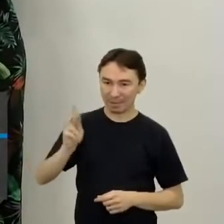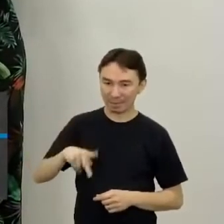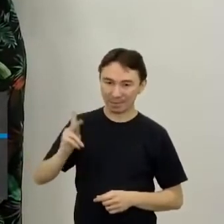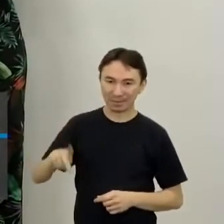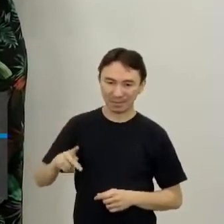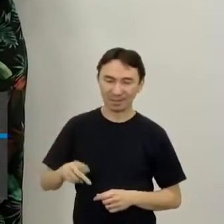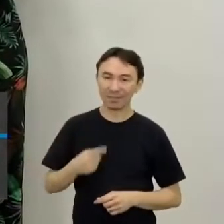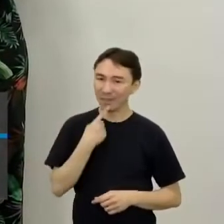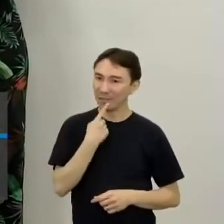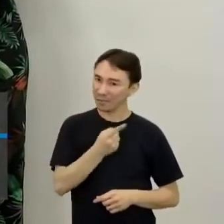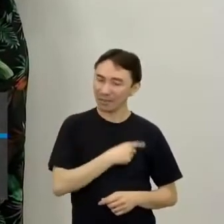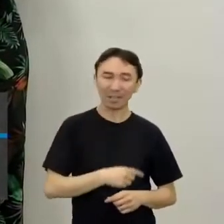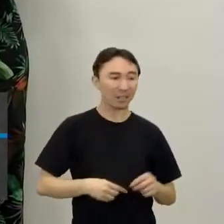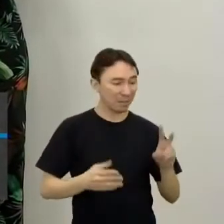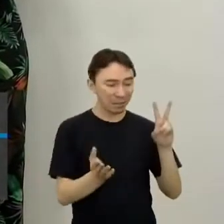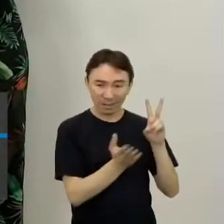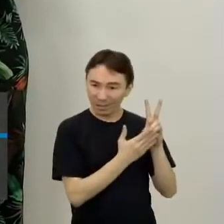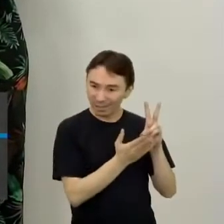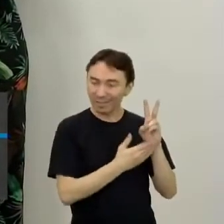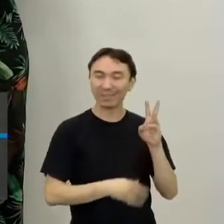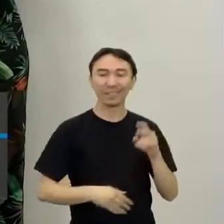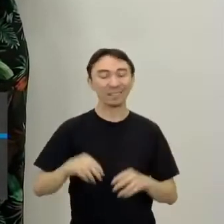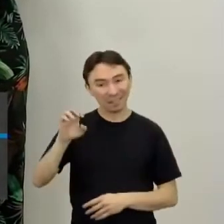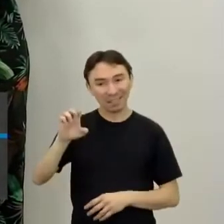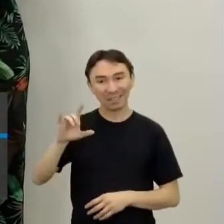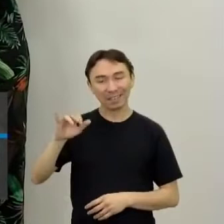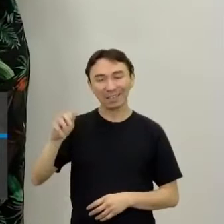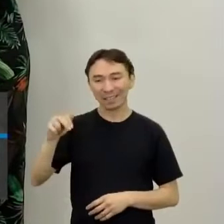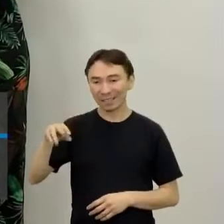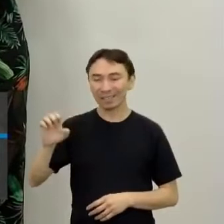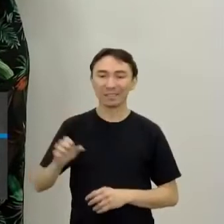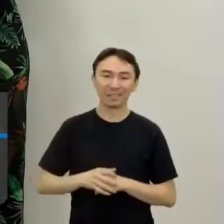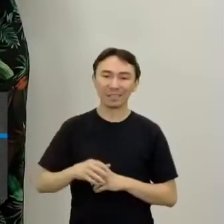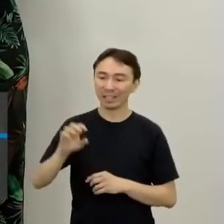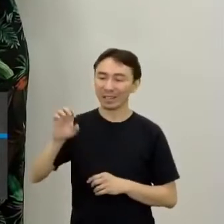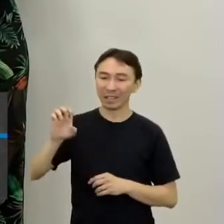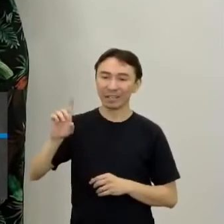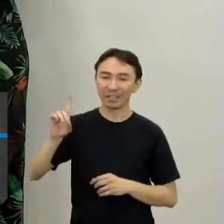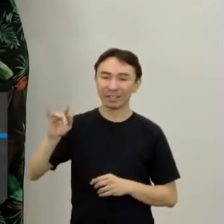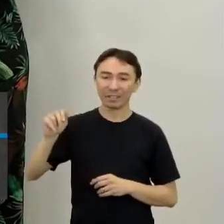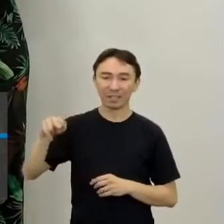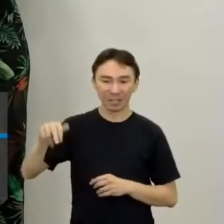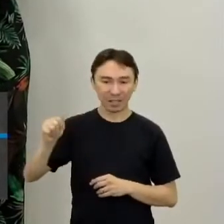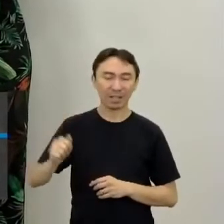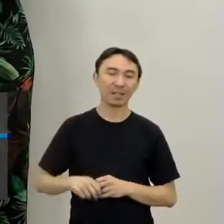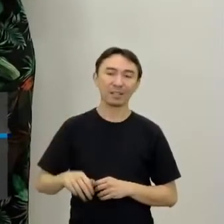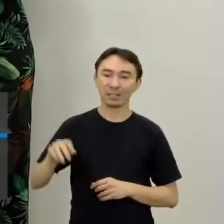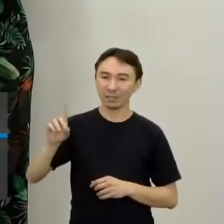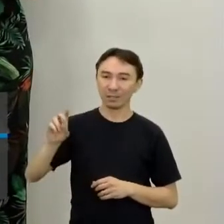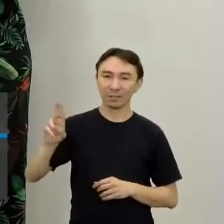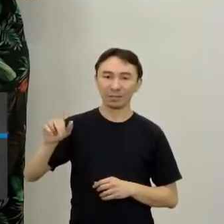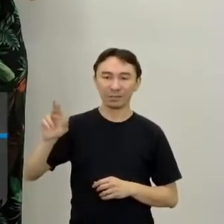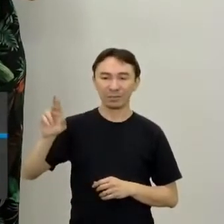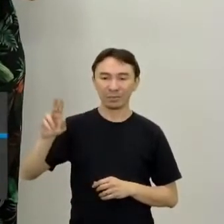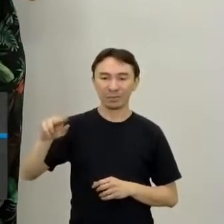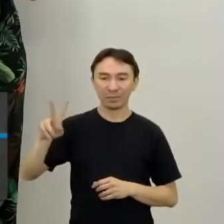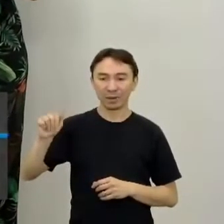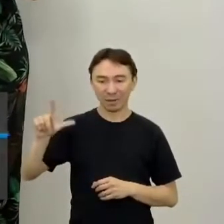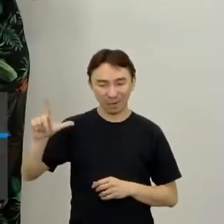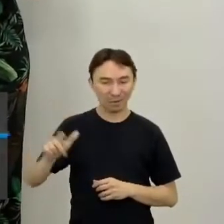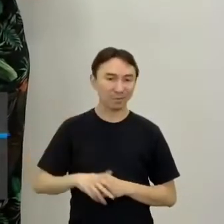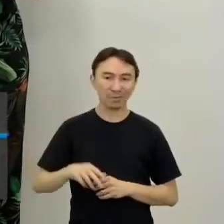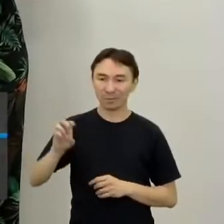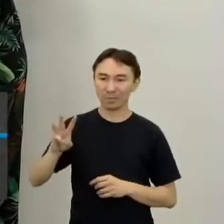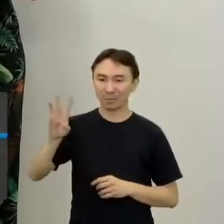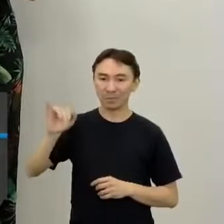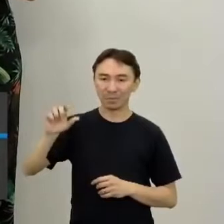bem. A pro Eliane, a pro Edna, pro Durval, pro Wilson. Muito obrigada, professores. Todos eles, então,